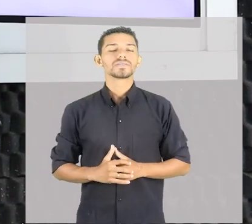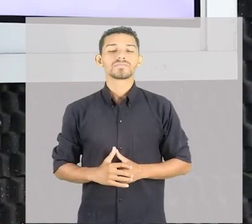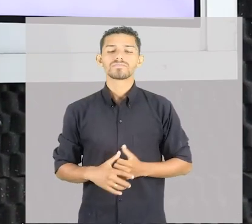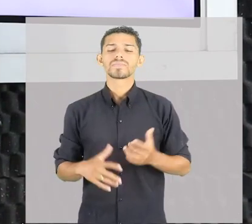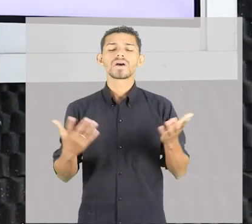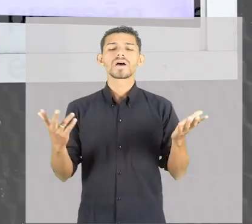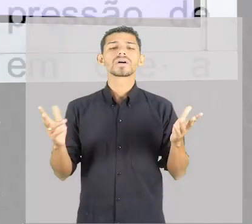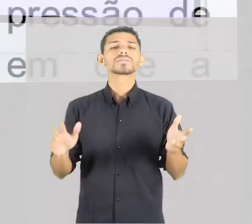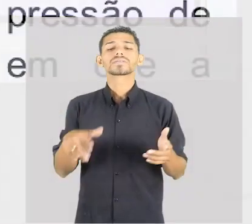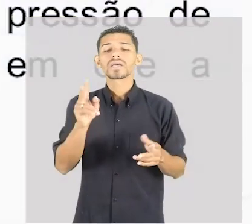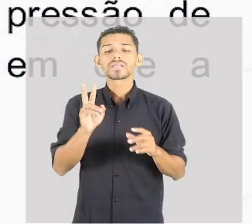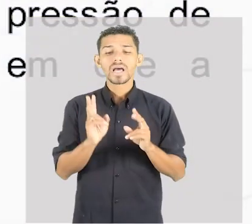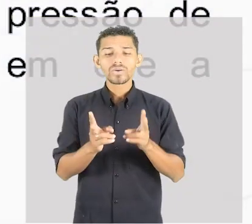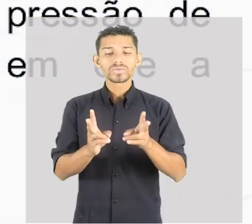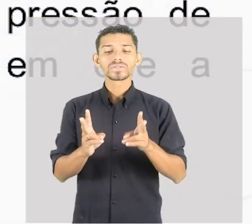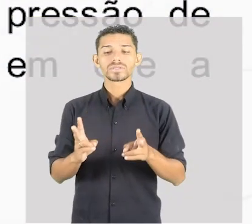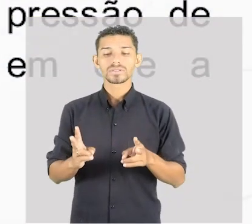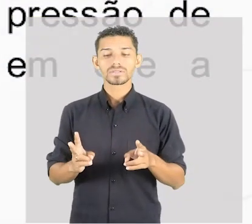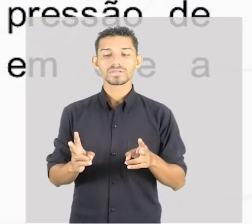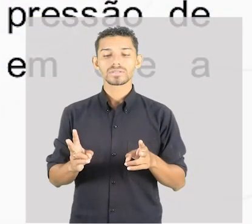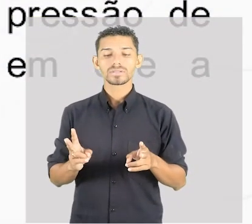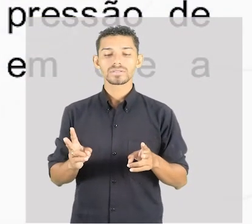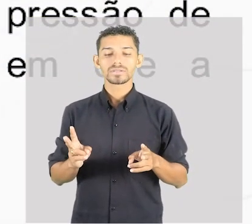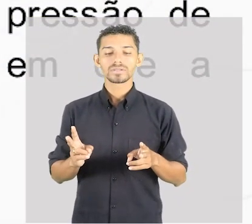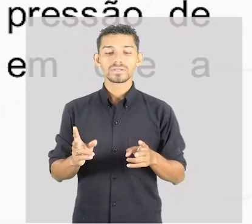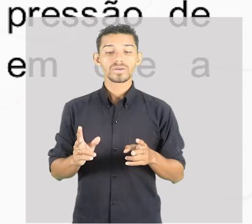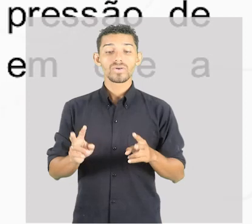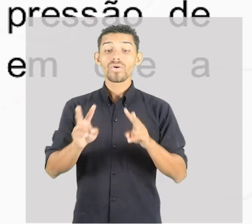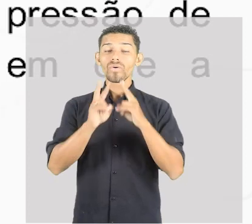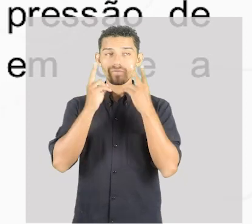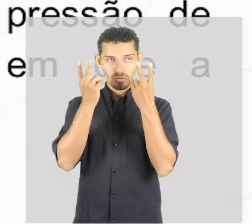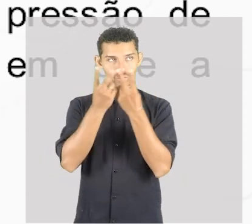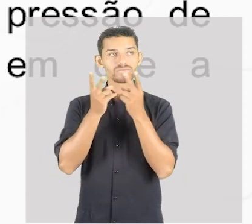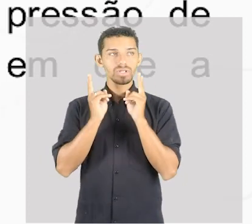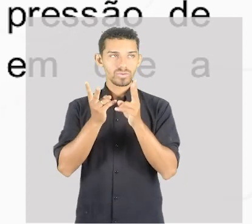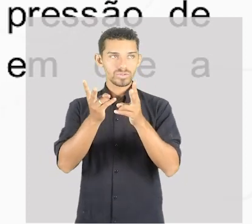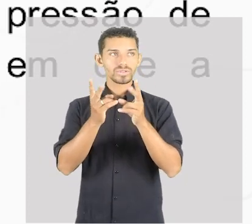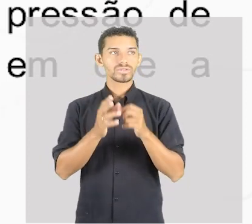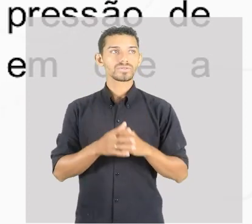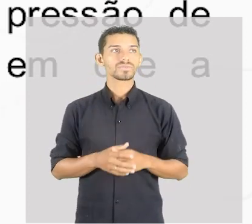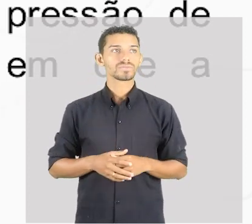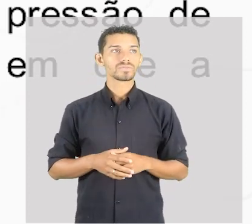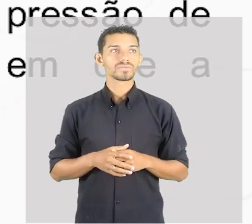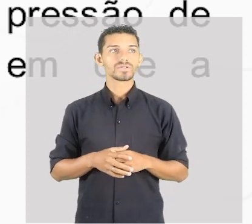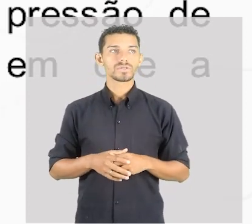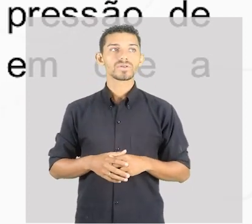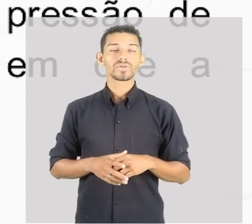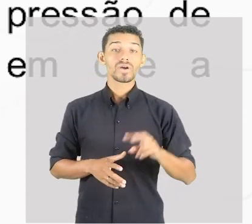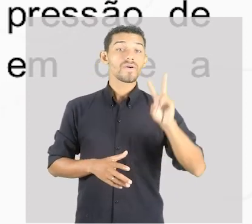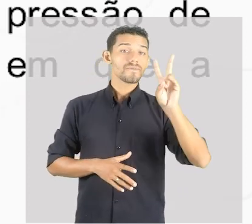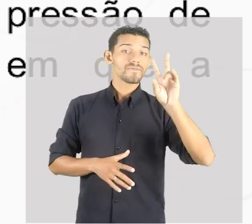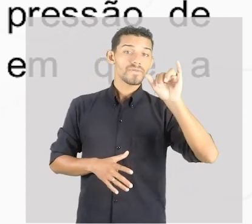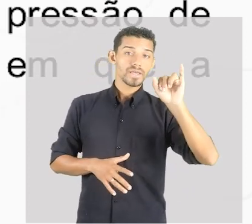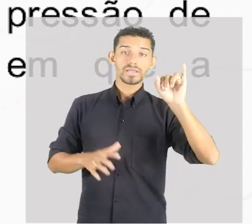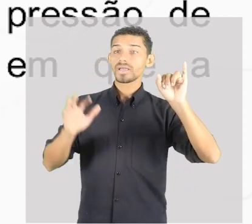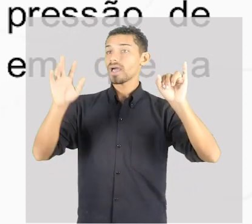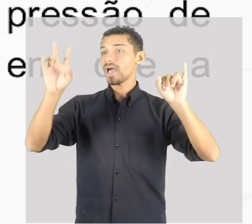constante ele fala para mim que o volume tá constante vai te embora volume